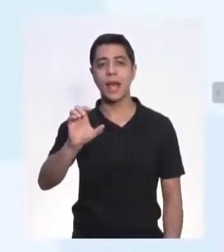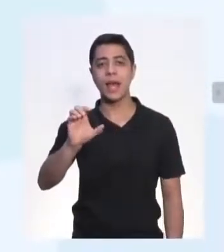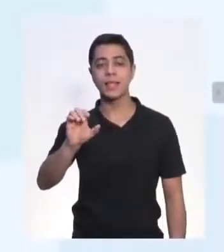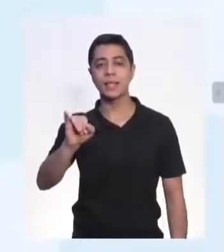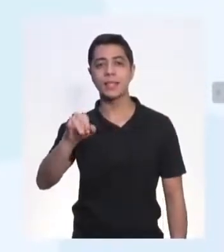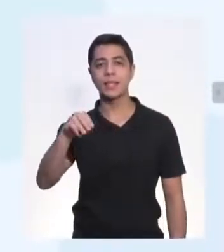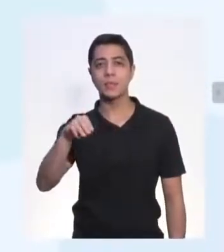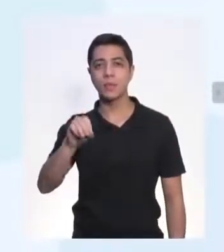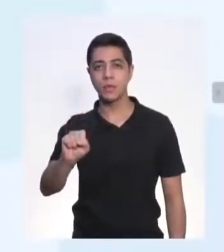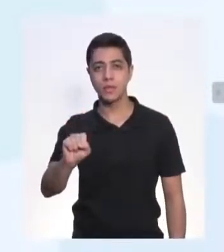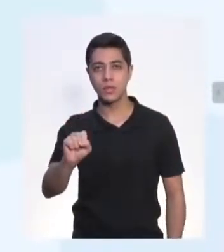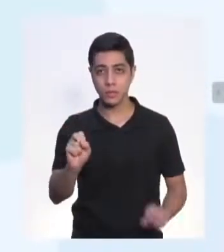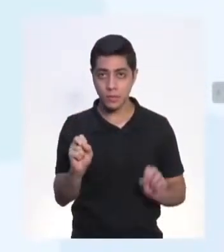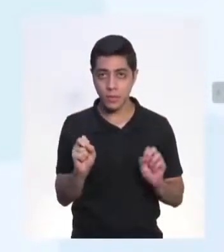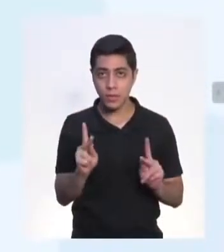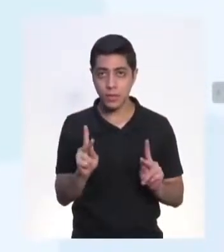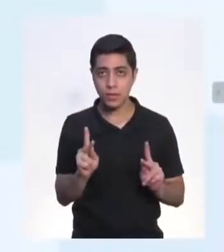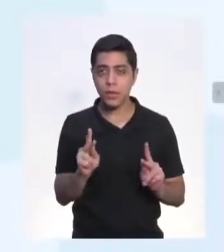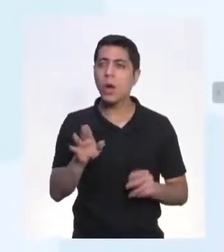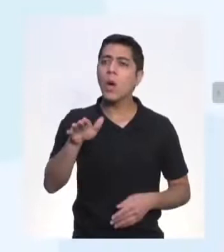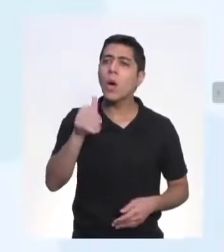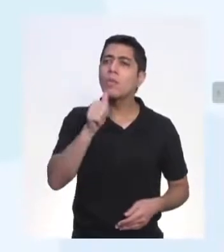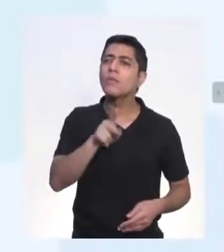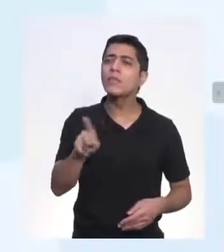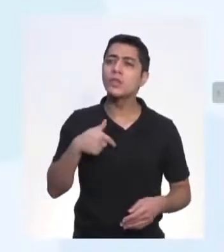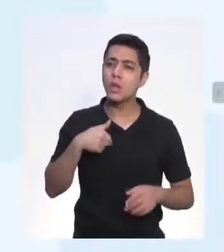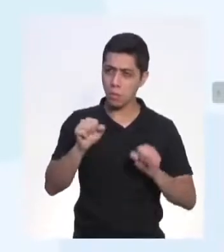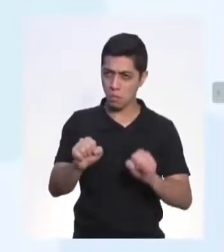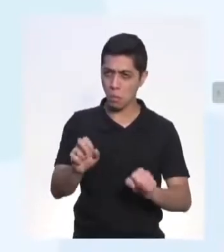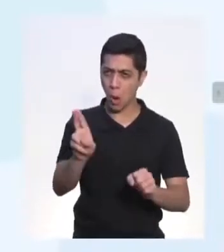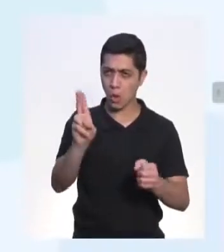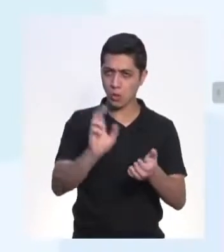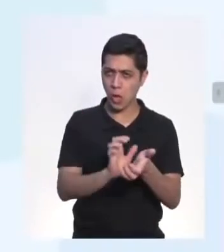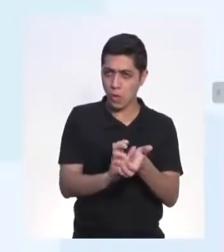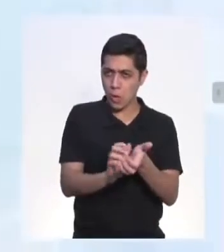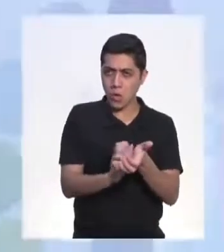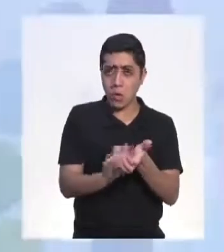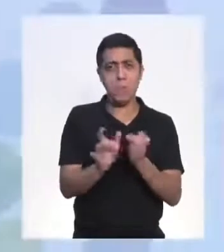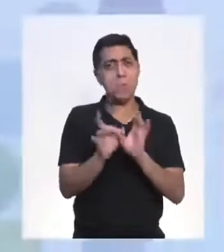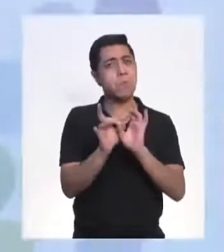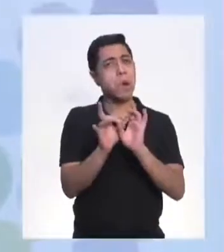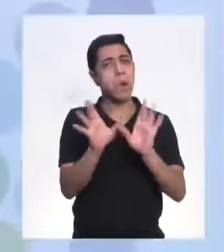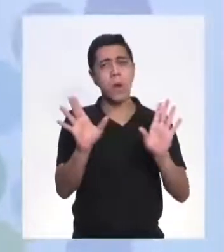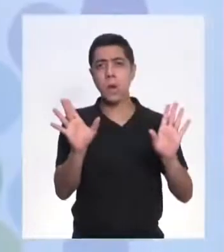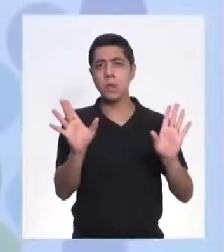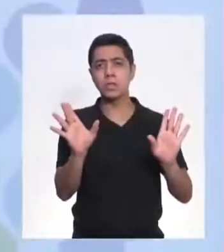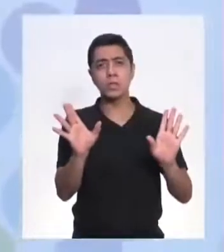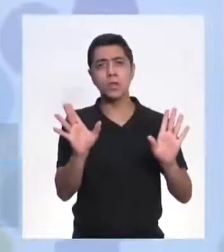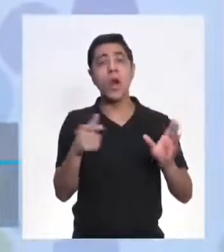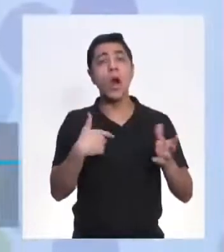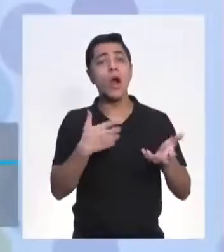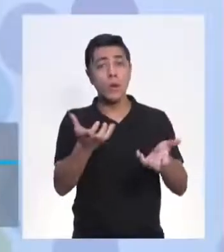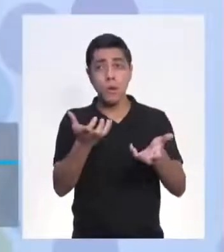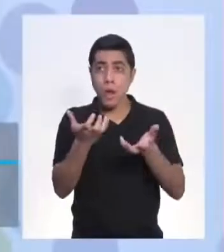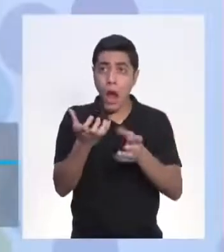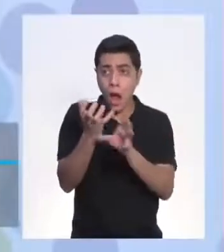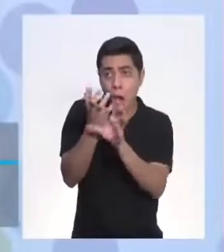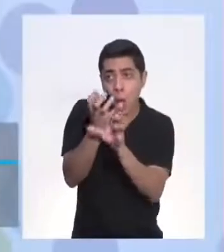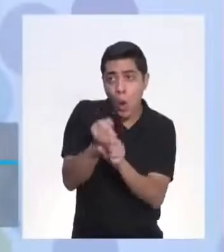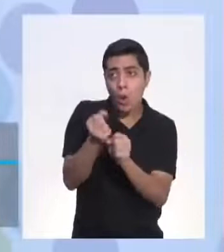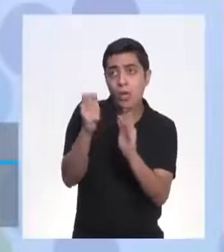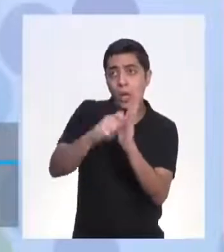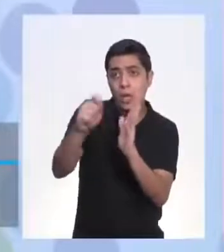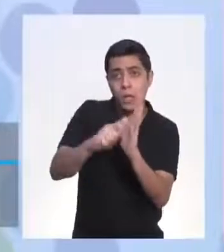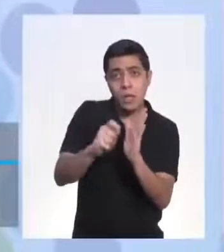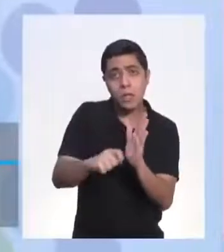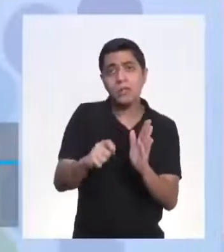calculadora? Pode. Professora, posso fazer a conta? Claro, sem problema nenhum. Como você achar melhor,